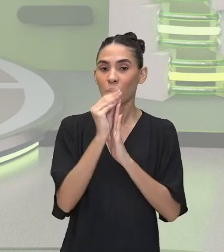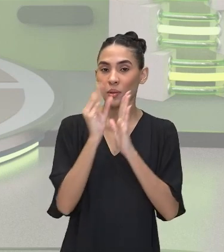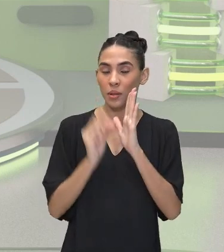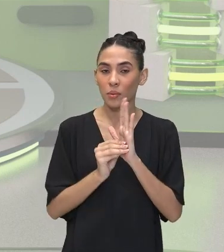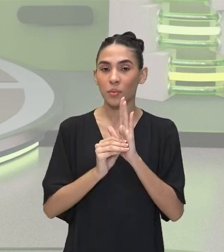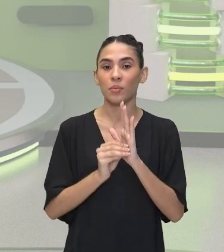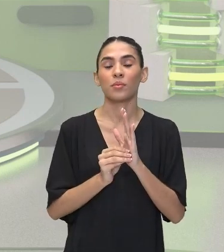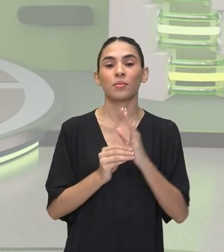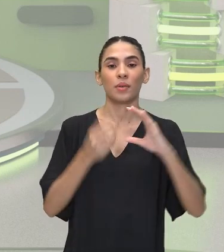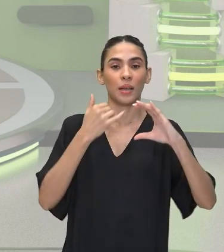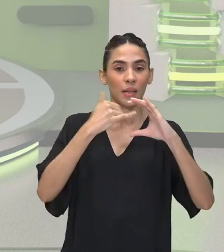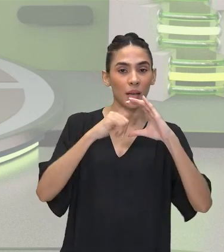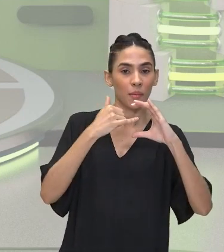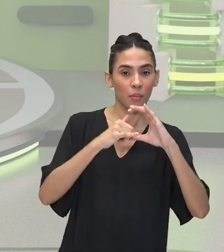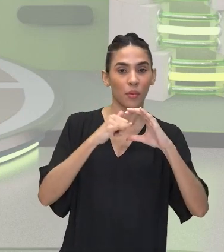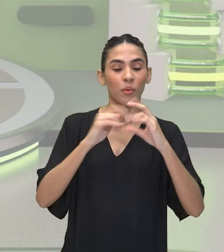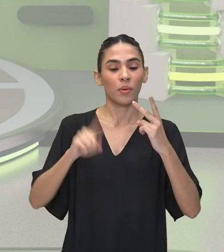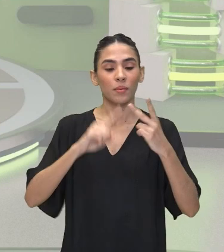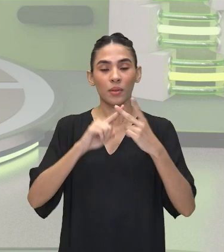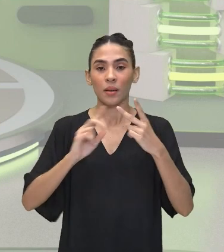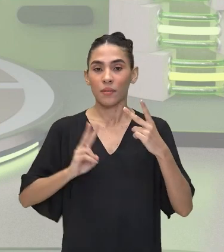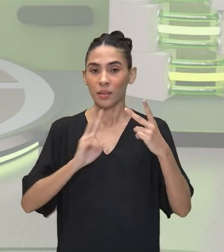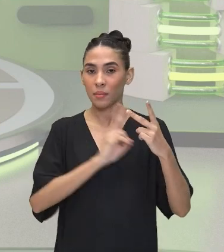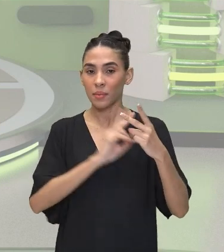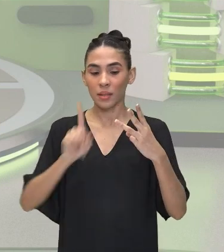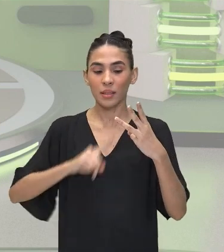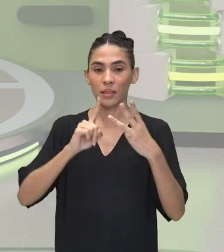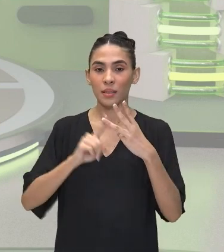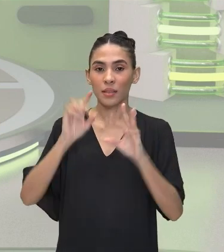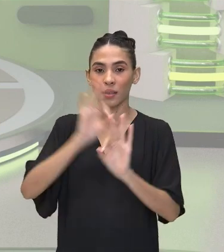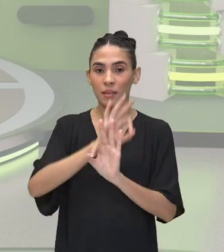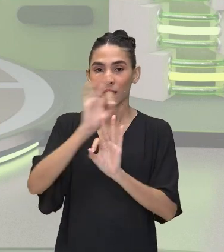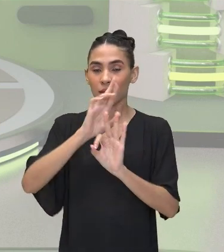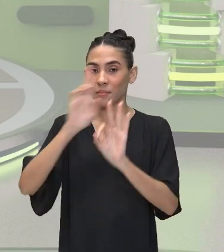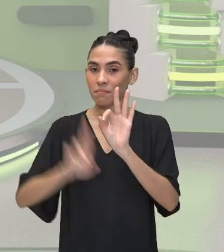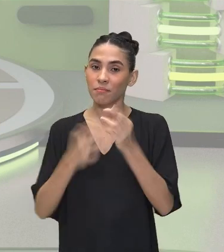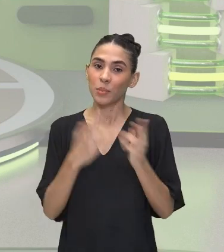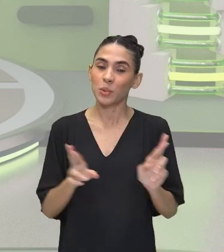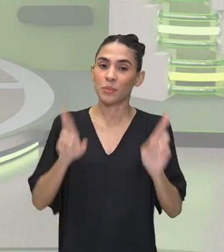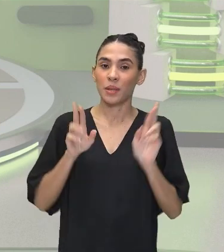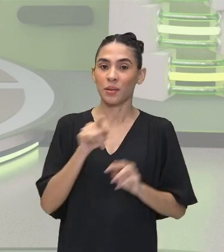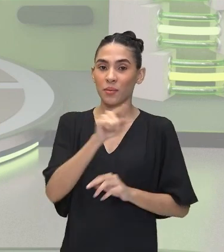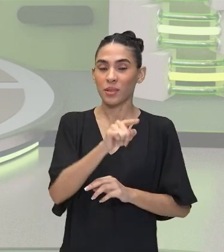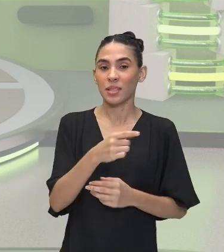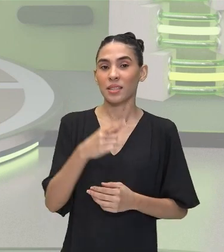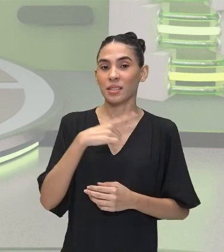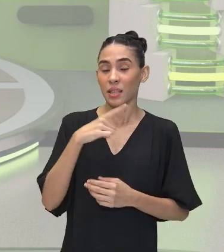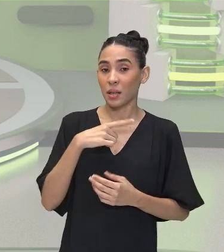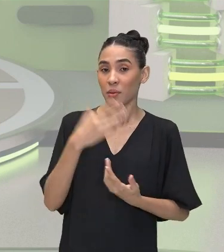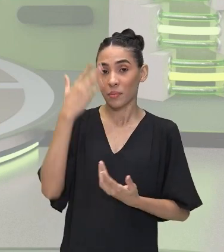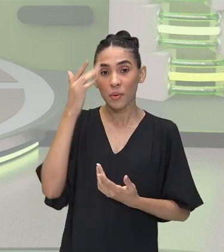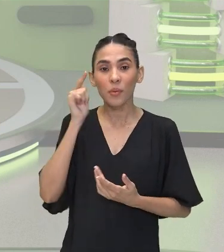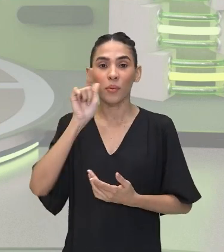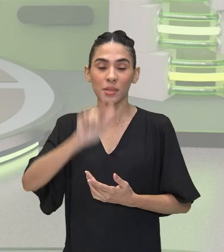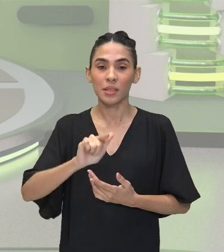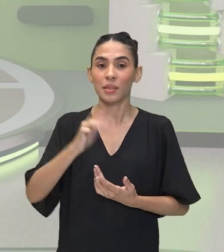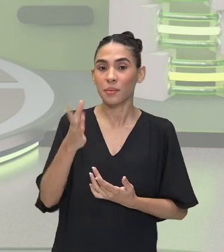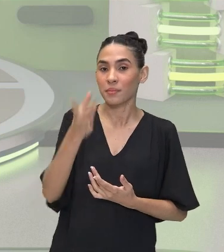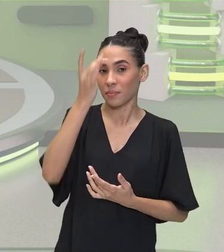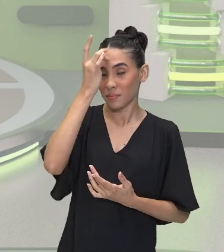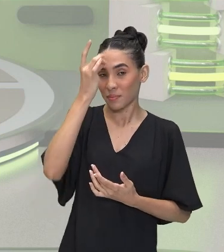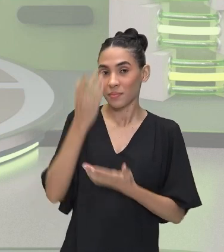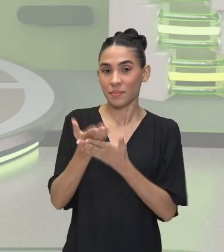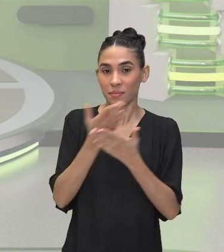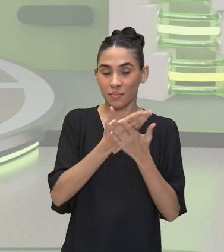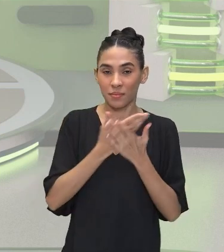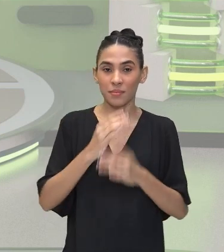de carboidratos, de vitamina e de aminoácidos. Eu espero que vocês tenham conseguido relembrar